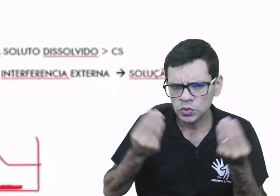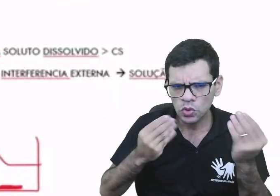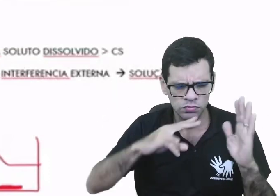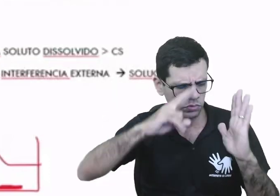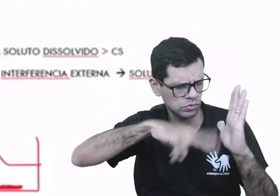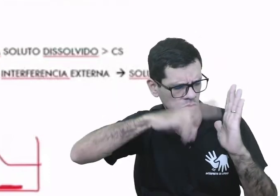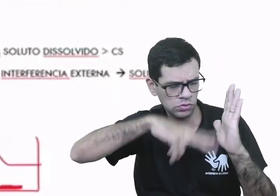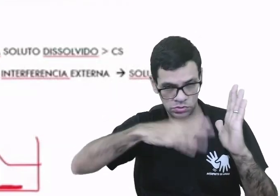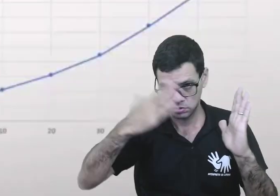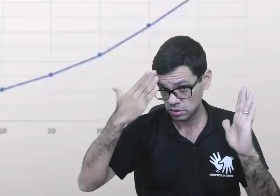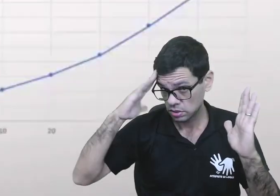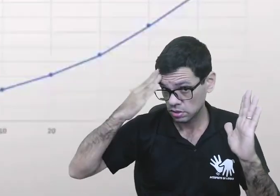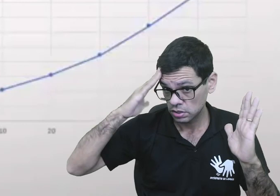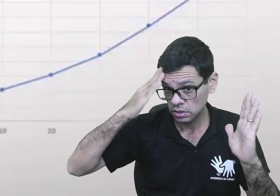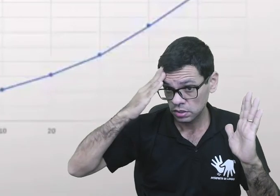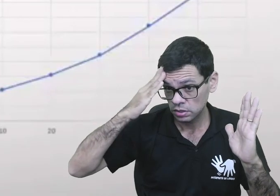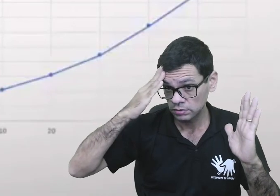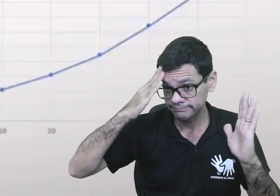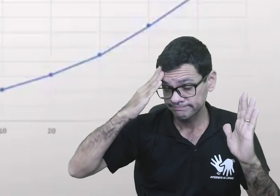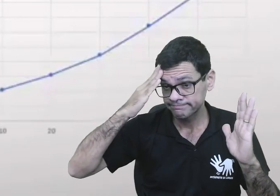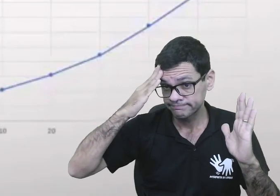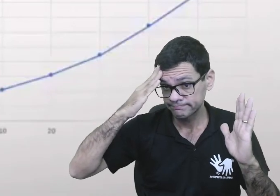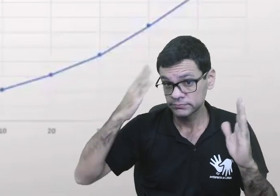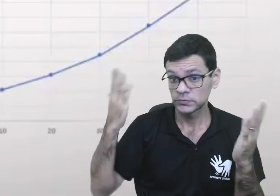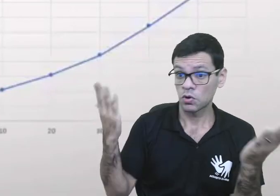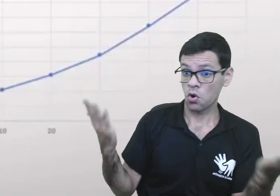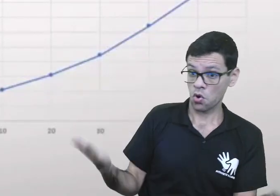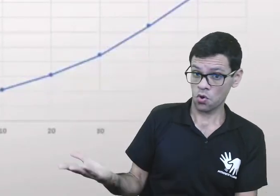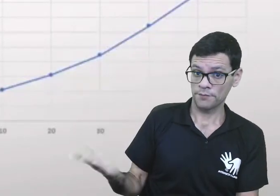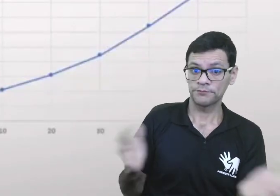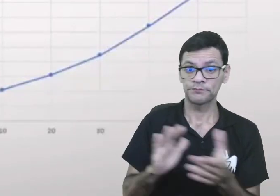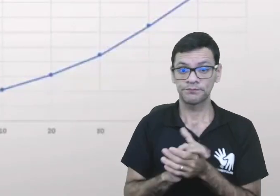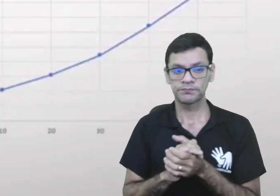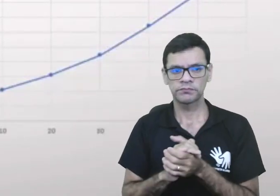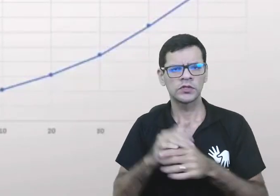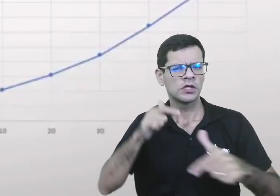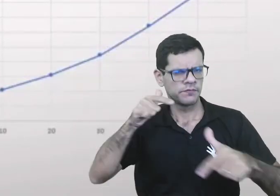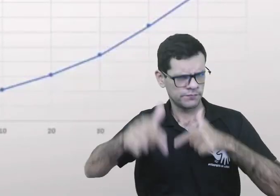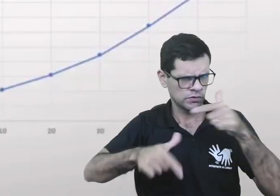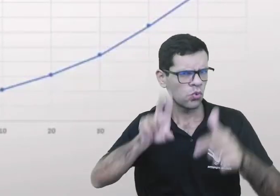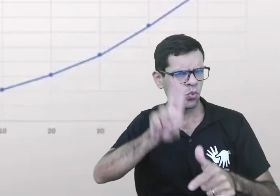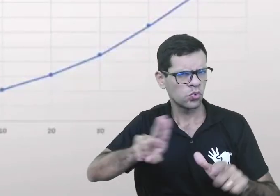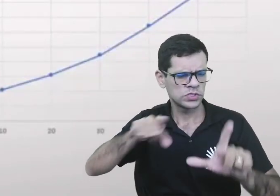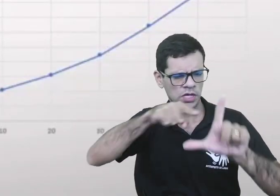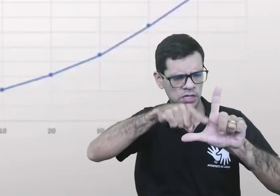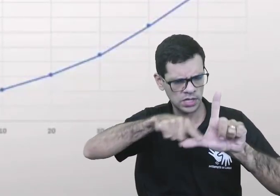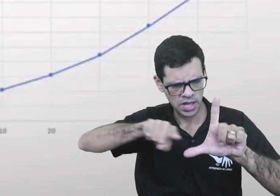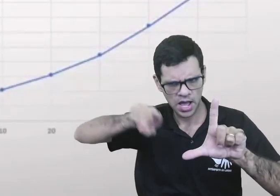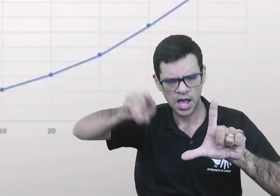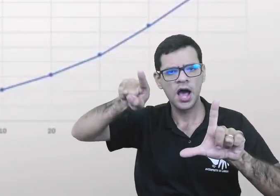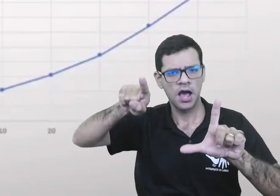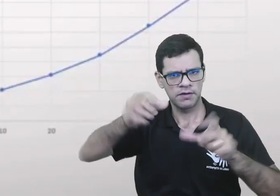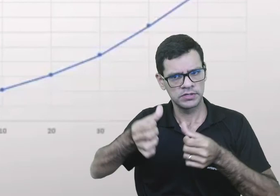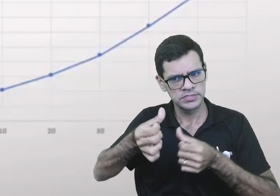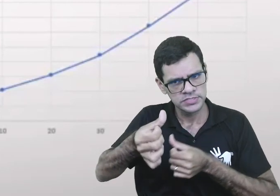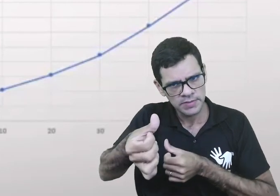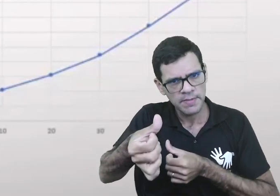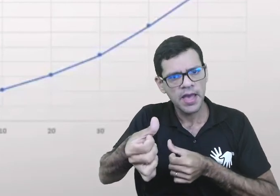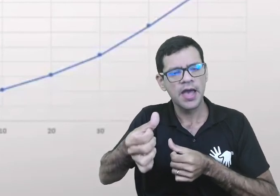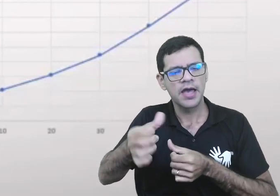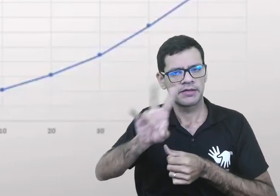desse coeficiente de solubilidade? Ó, a gente vai trabalhar bastante gráfico esse semestre, esse